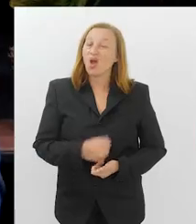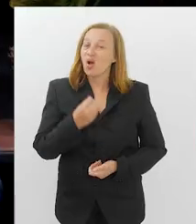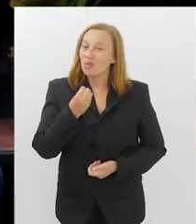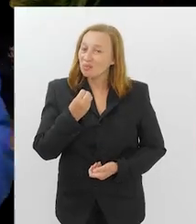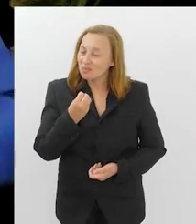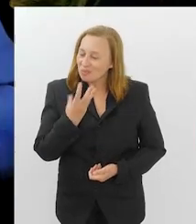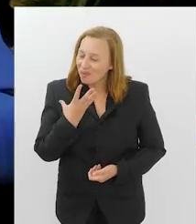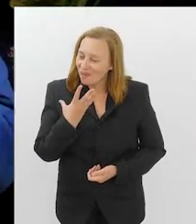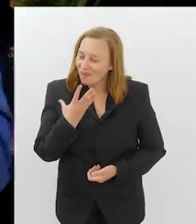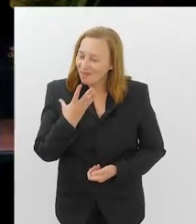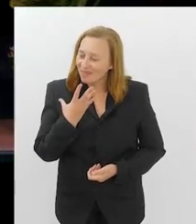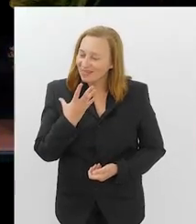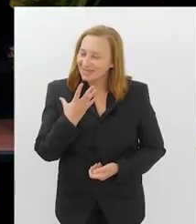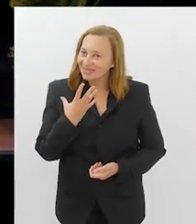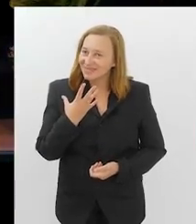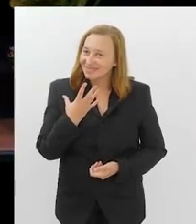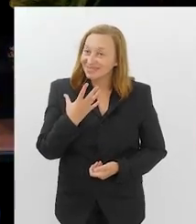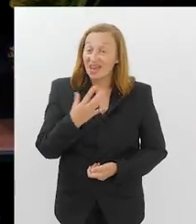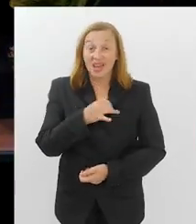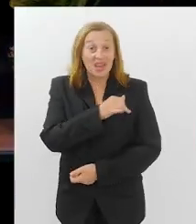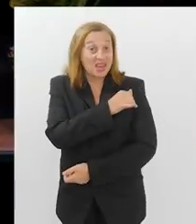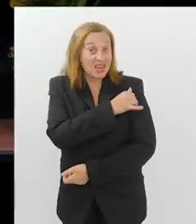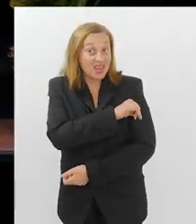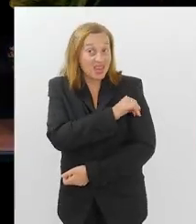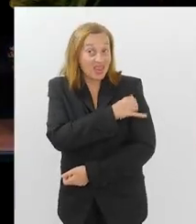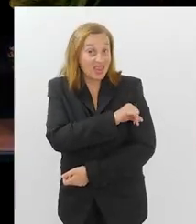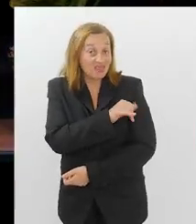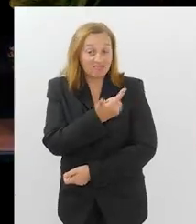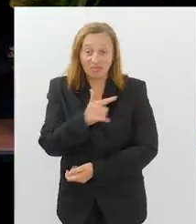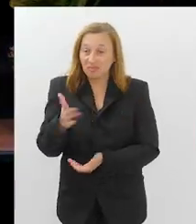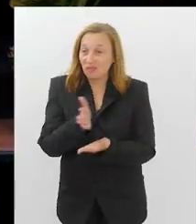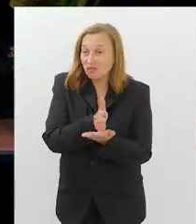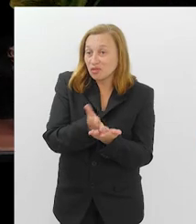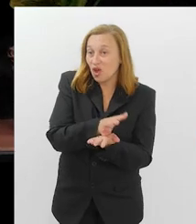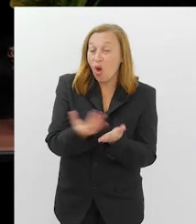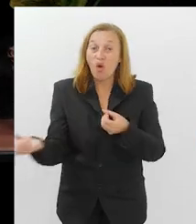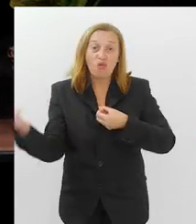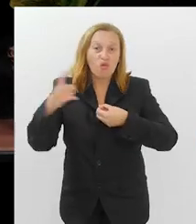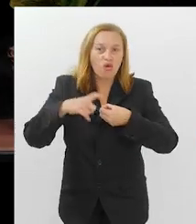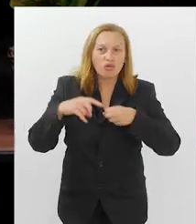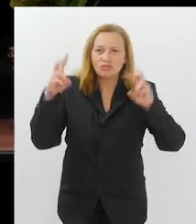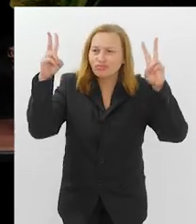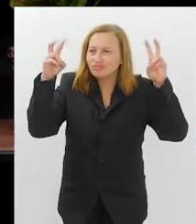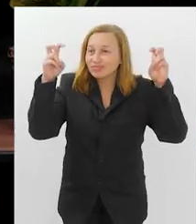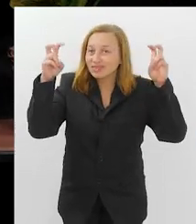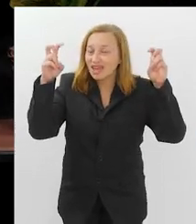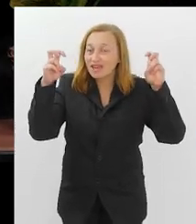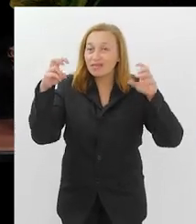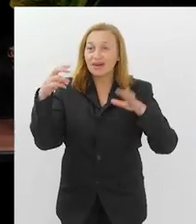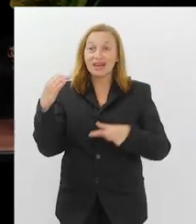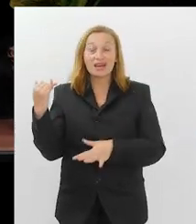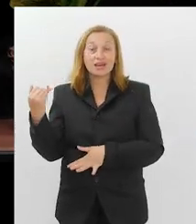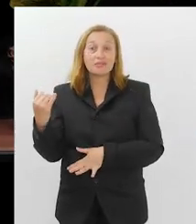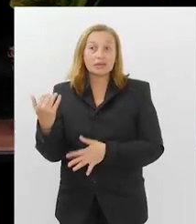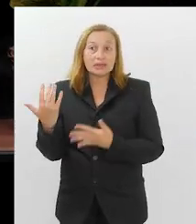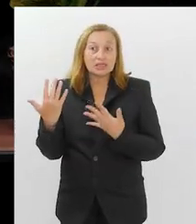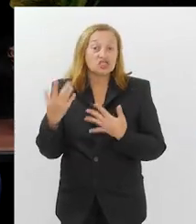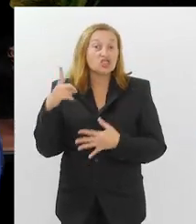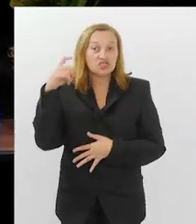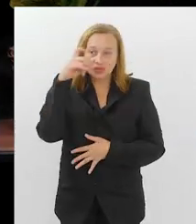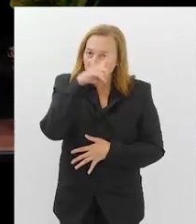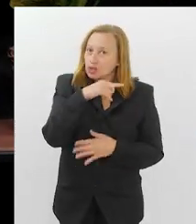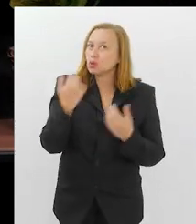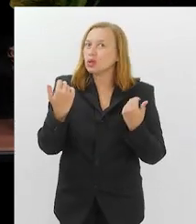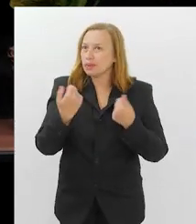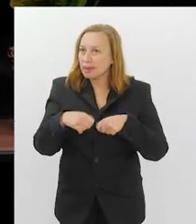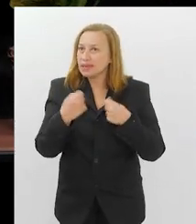Bom, o programa Rio Sem Fronteiras volta e volta com um tema muito quente, necessário, caro e que a